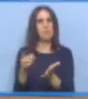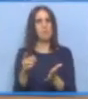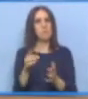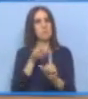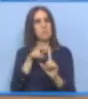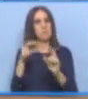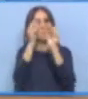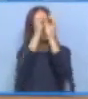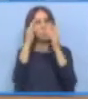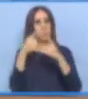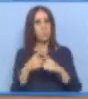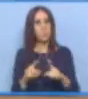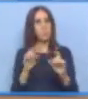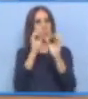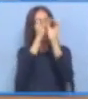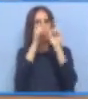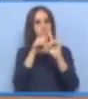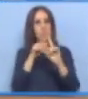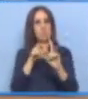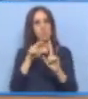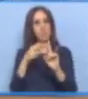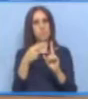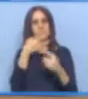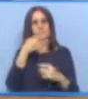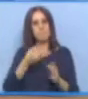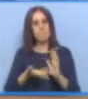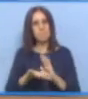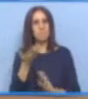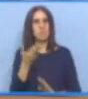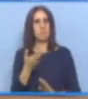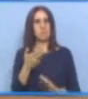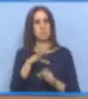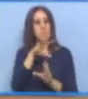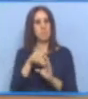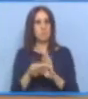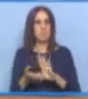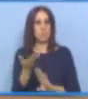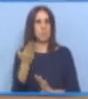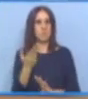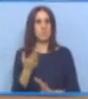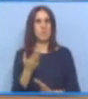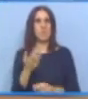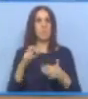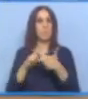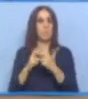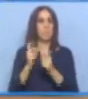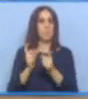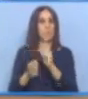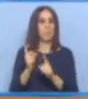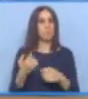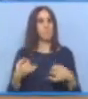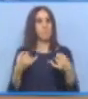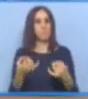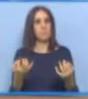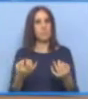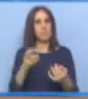outra visão, uma visão mais completa, mais abrangente de qual é que é o problema, mas depois